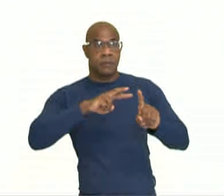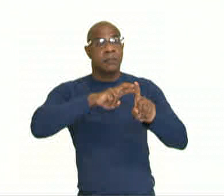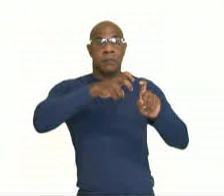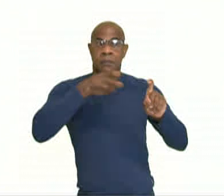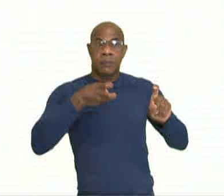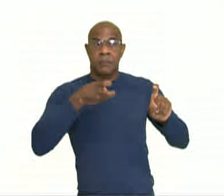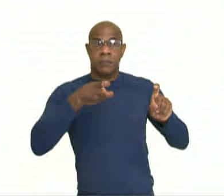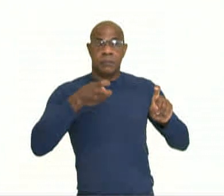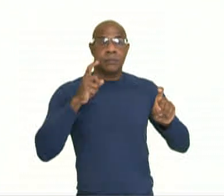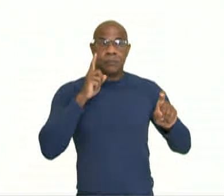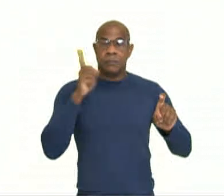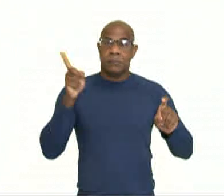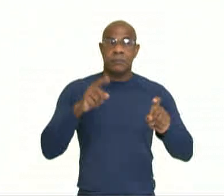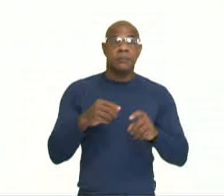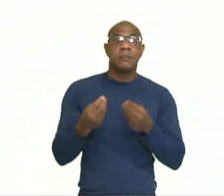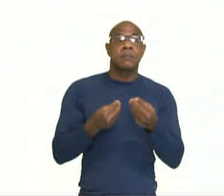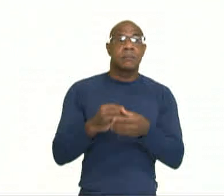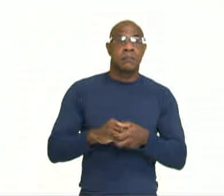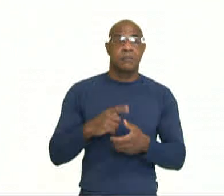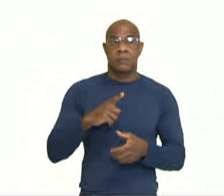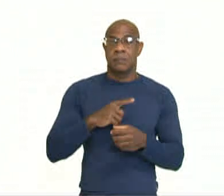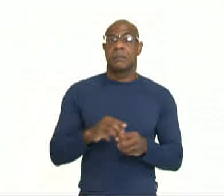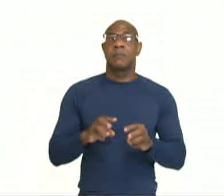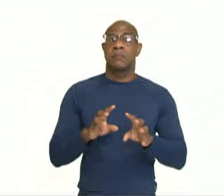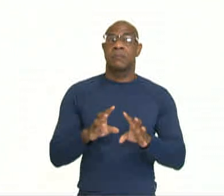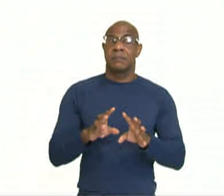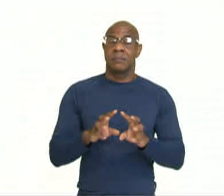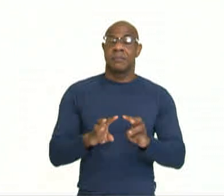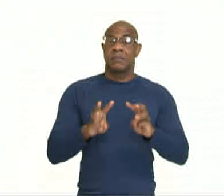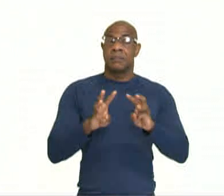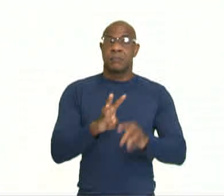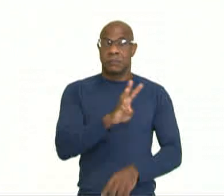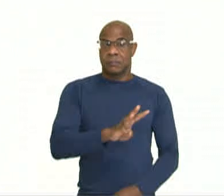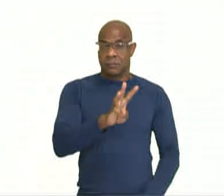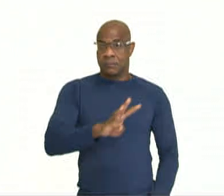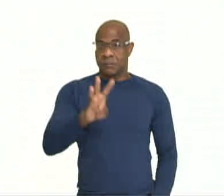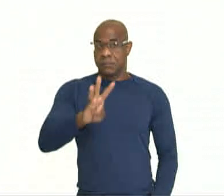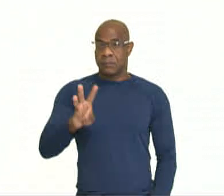aplicativo? Na página do Redação Paraná. Então, ó,